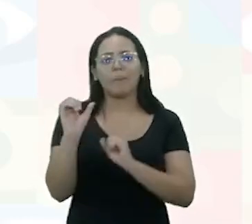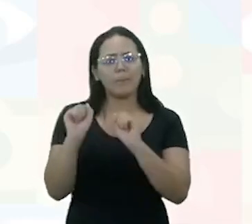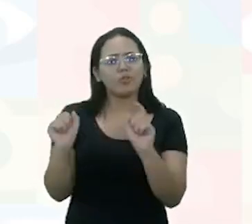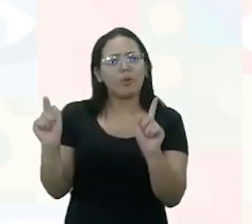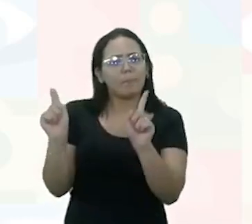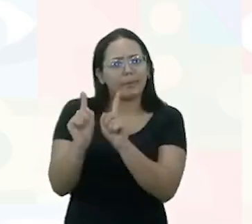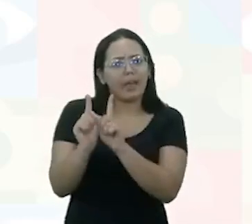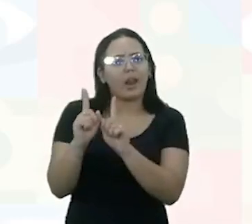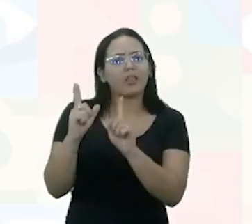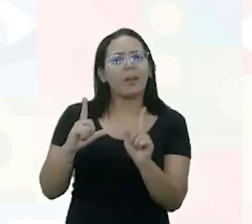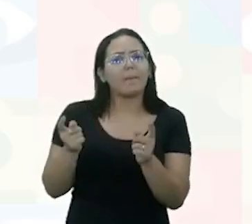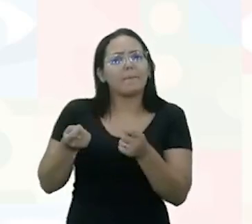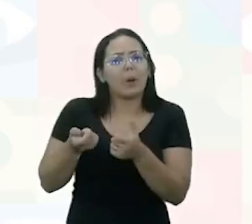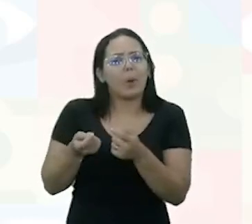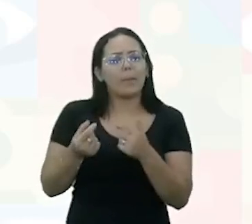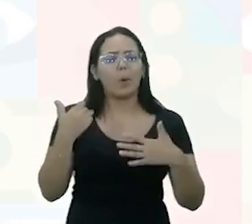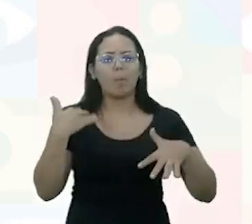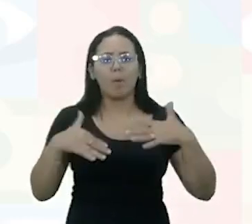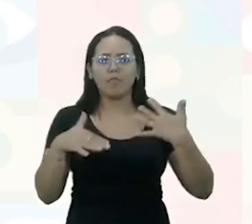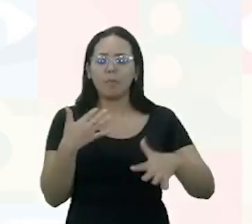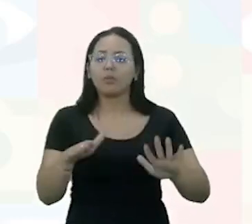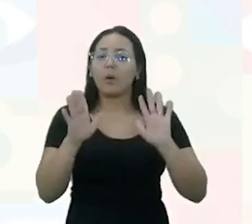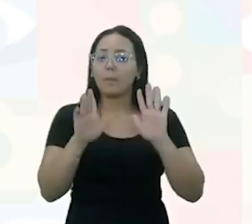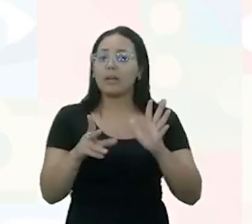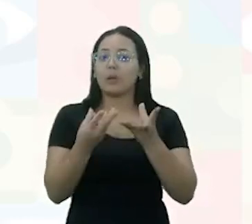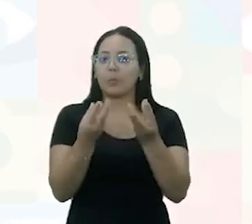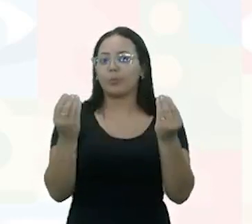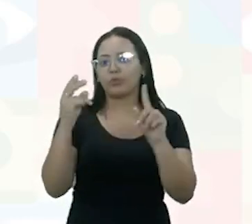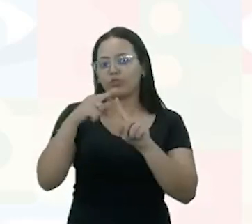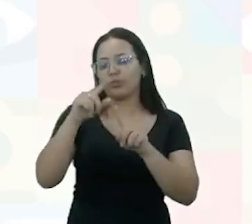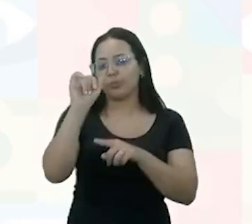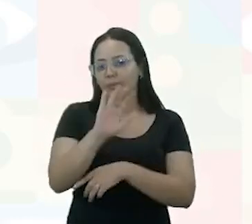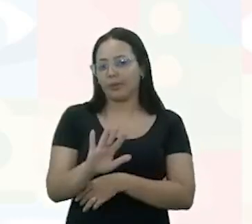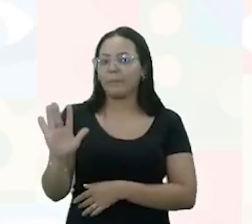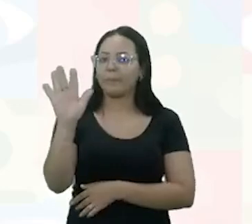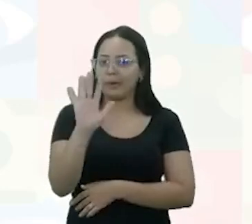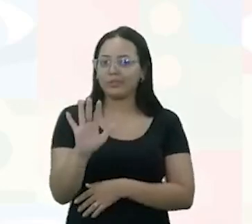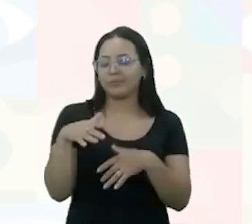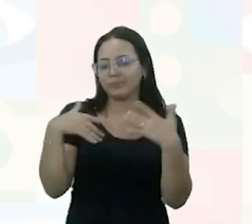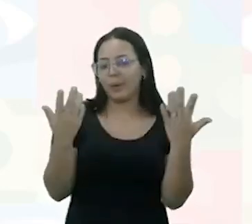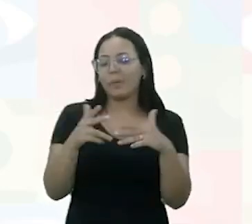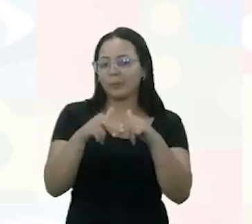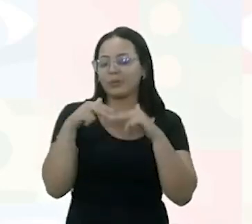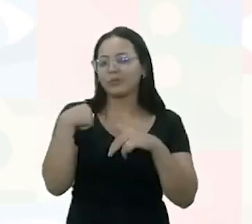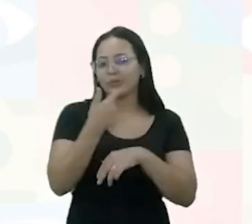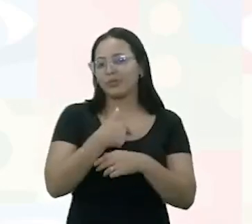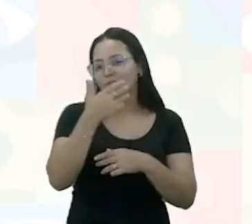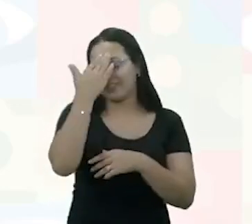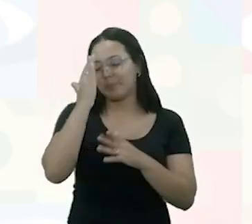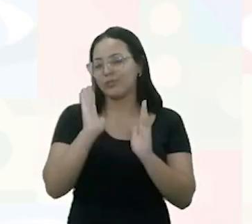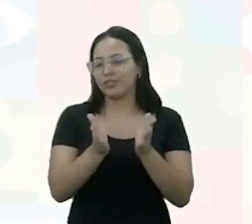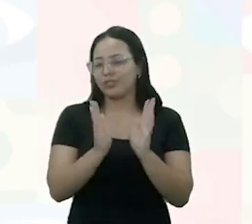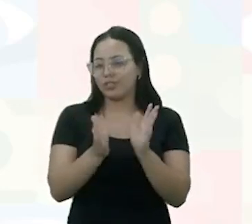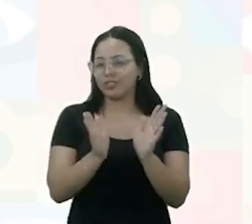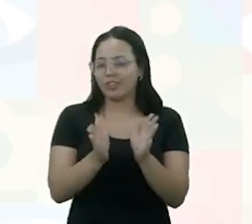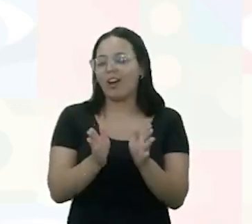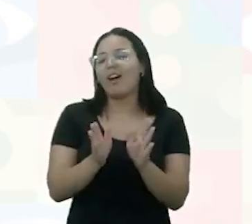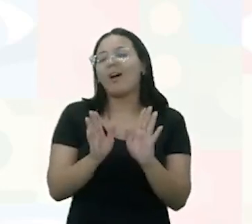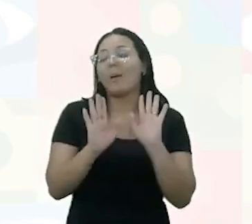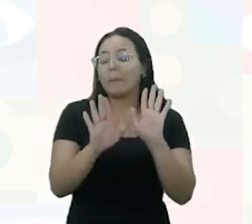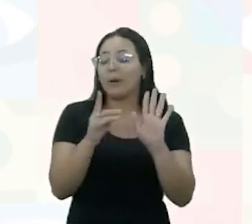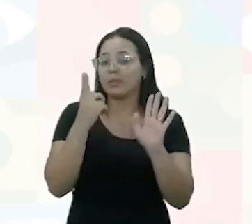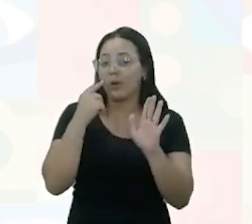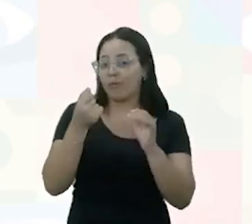tem poucos movimentos, mas é uma imagem animada. Então, como a gente já sabe, e eu disse antes, mas